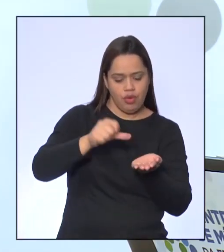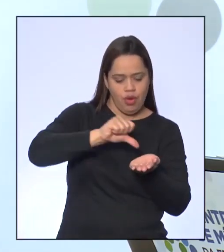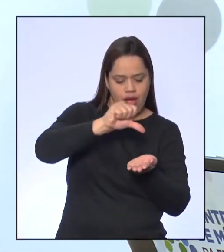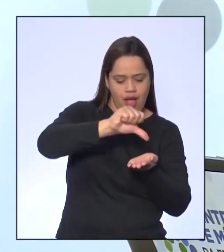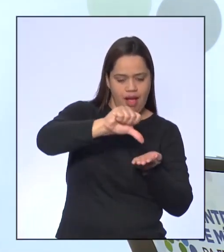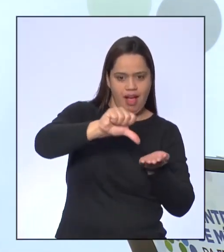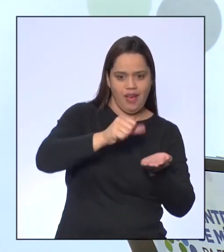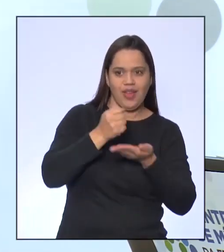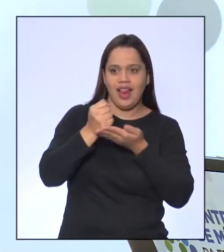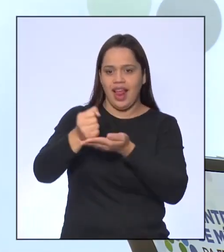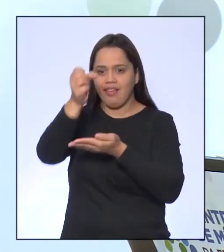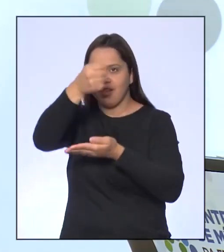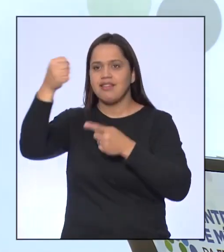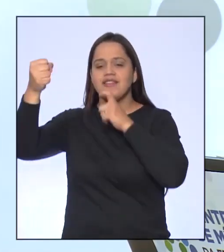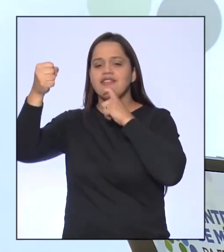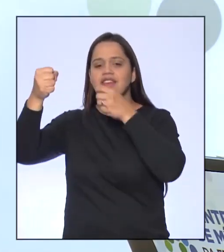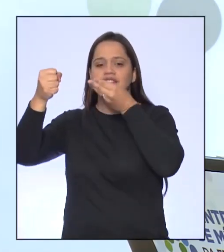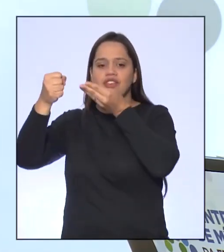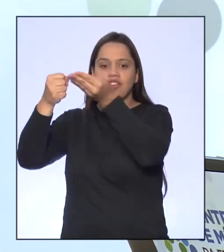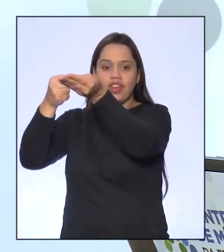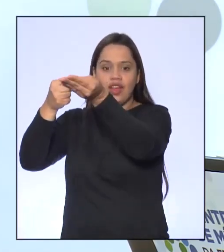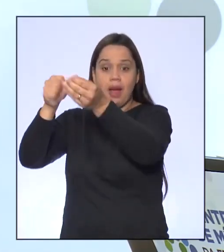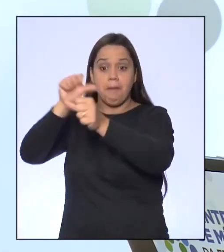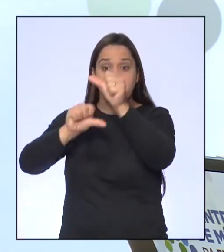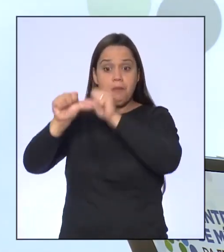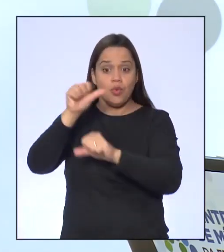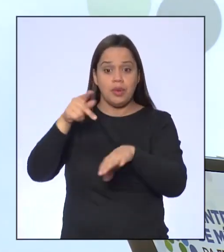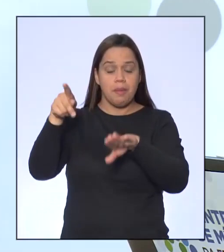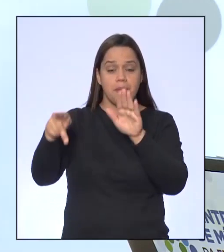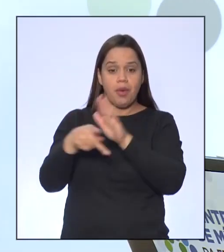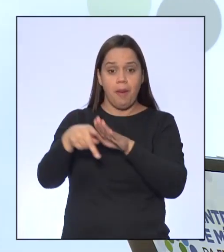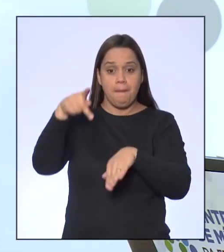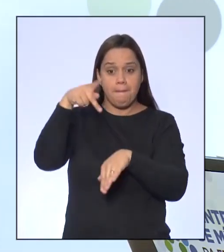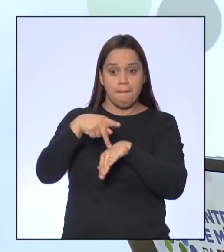geladeira, ela se transforma em gelo. Olha,